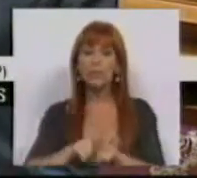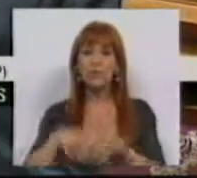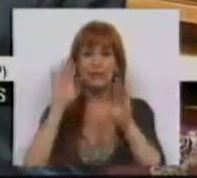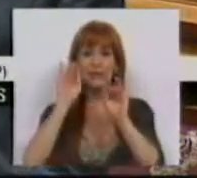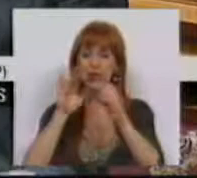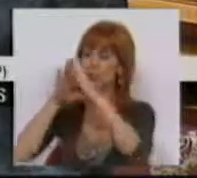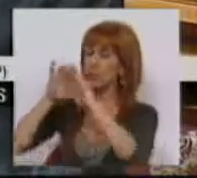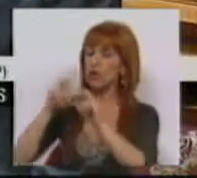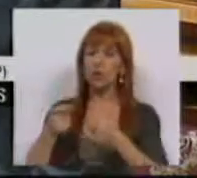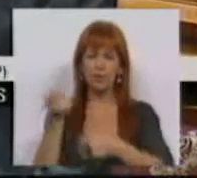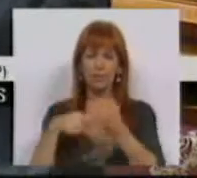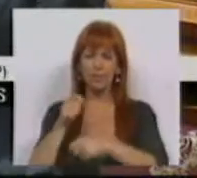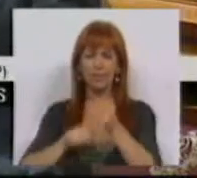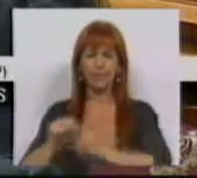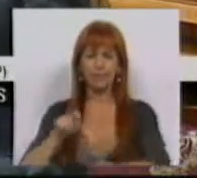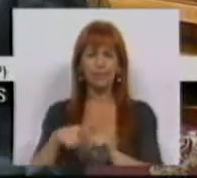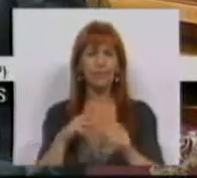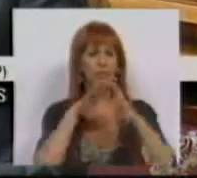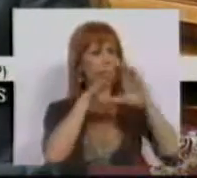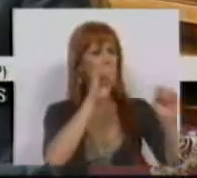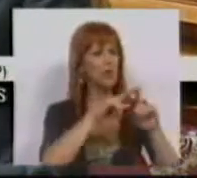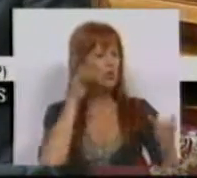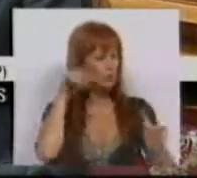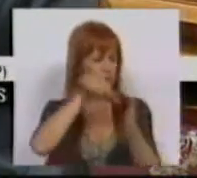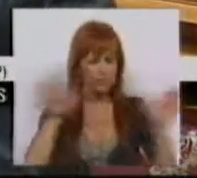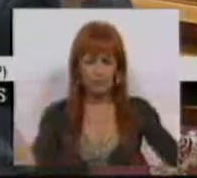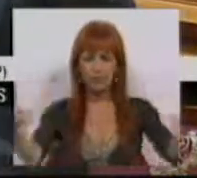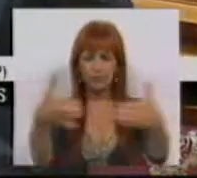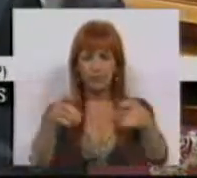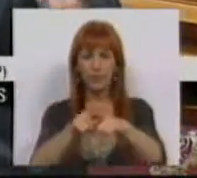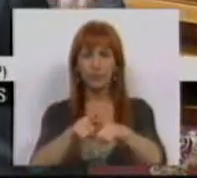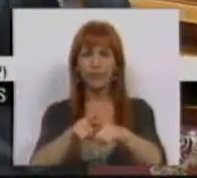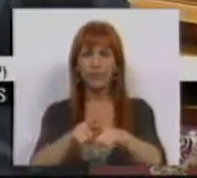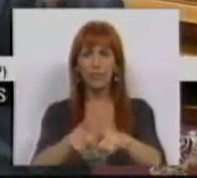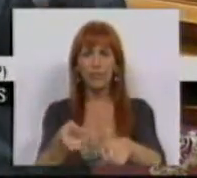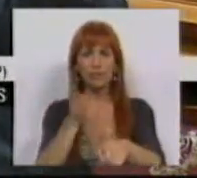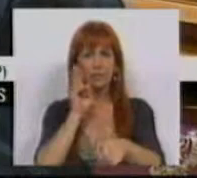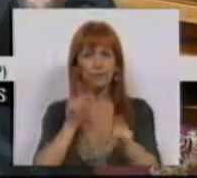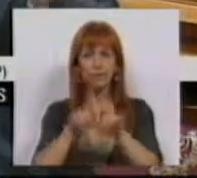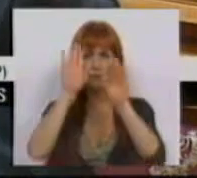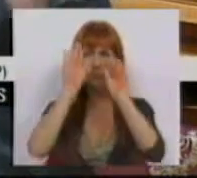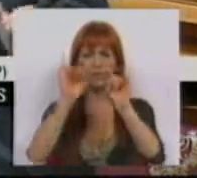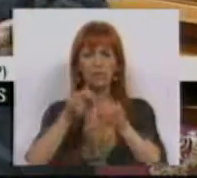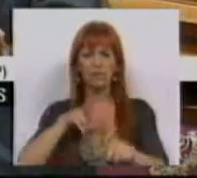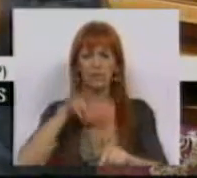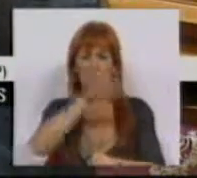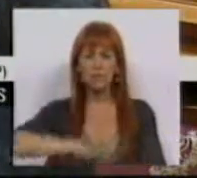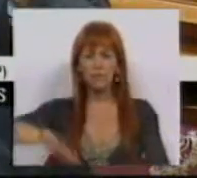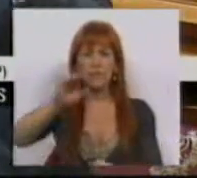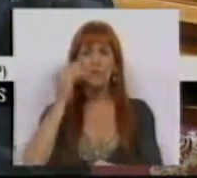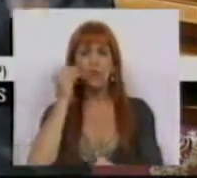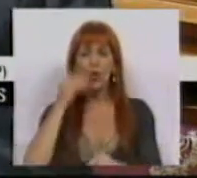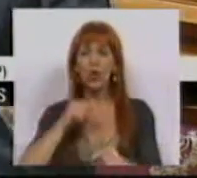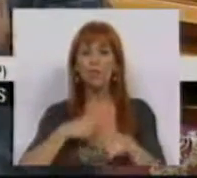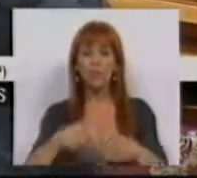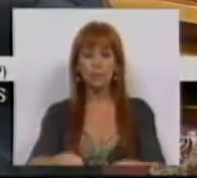um modelo mercantilista, um modelo centralista de comandar a educação em Portugal, do terreiro